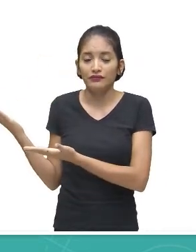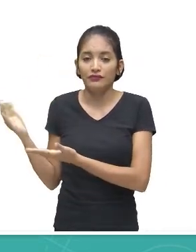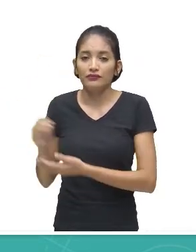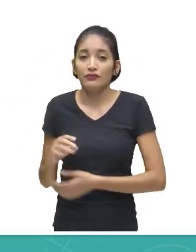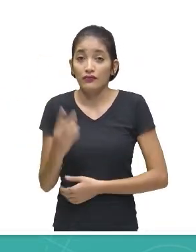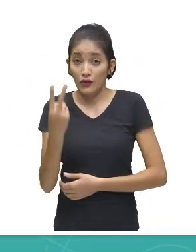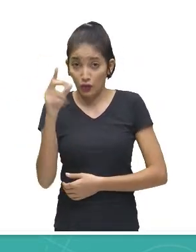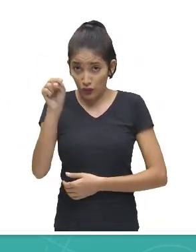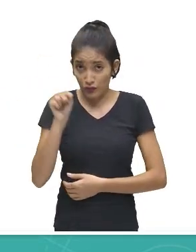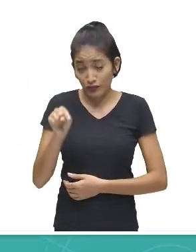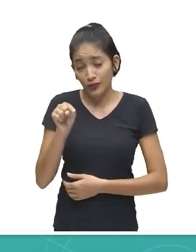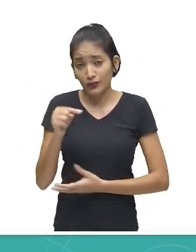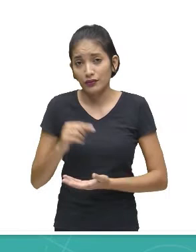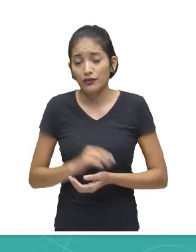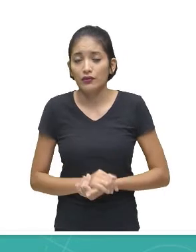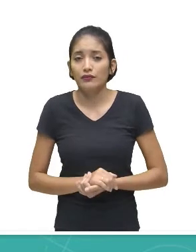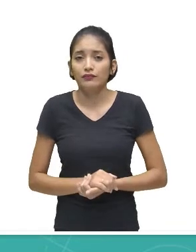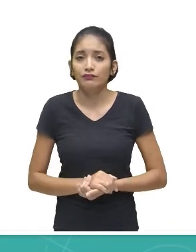pontos,